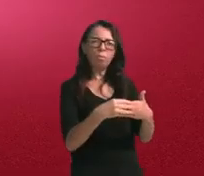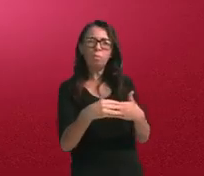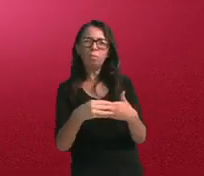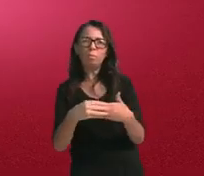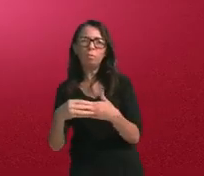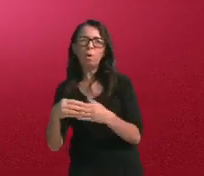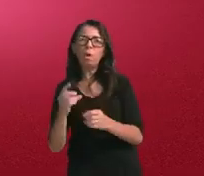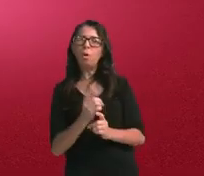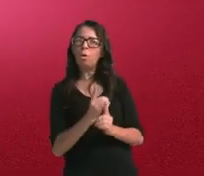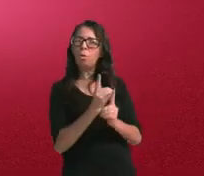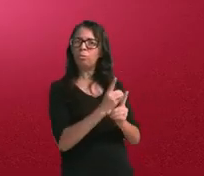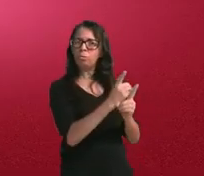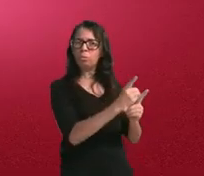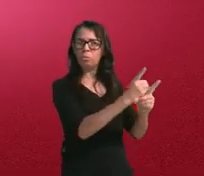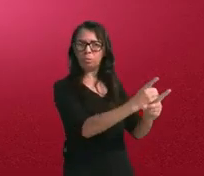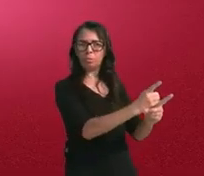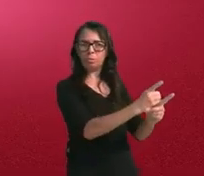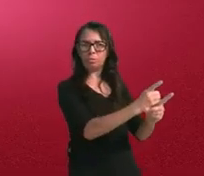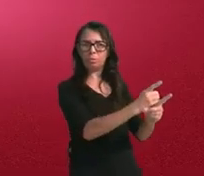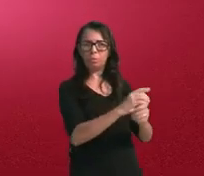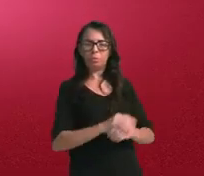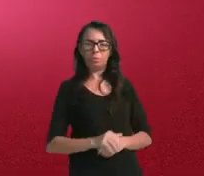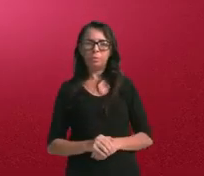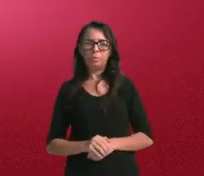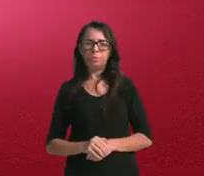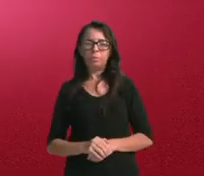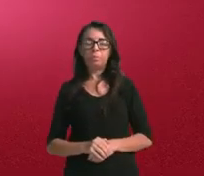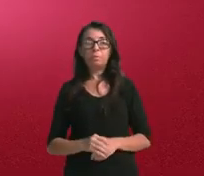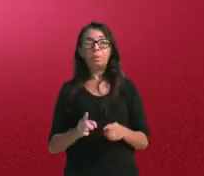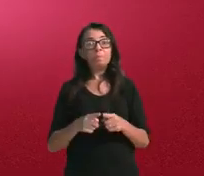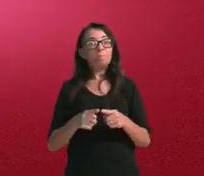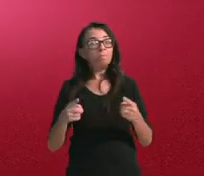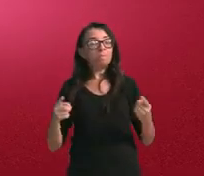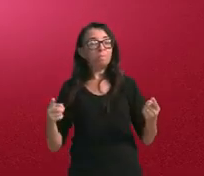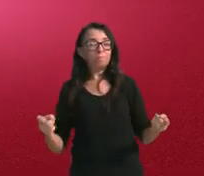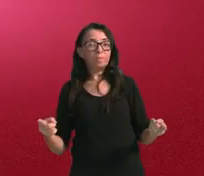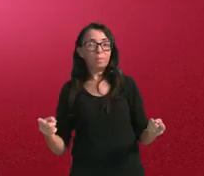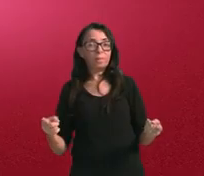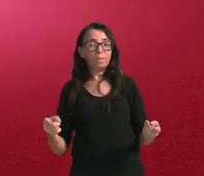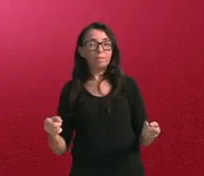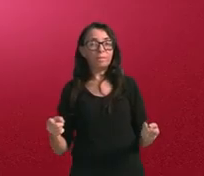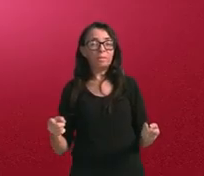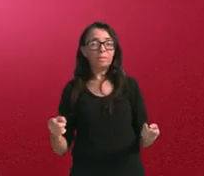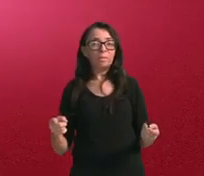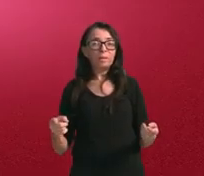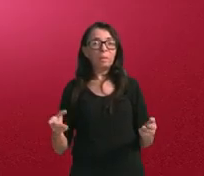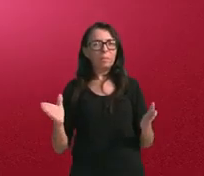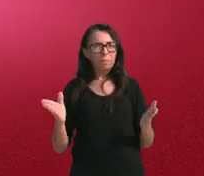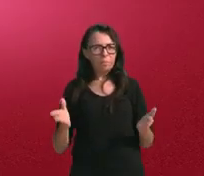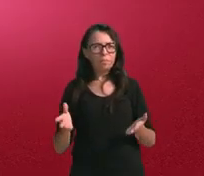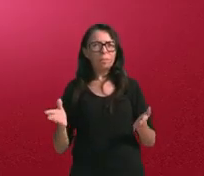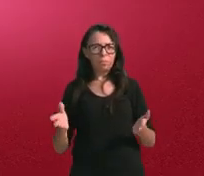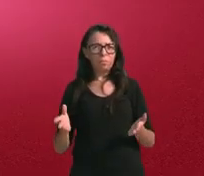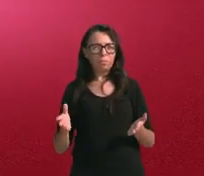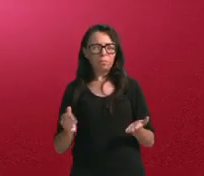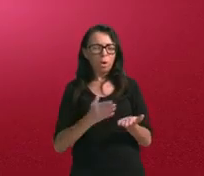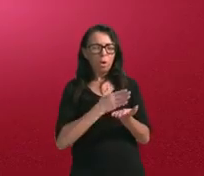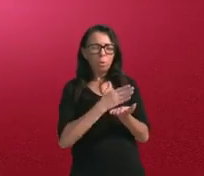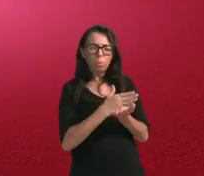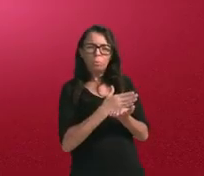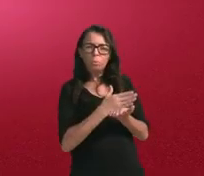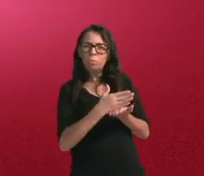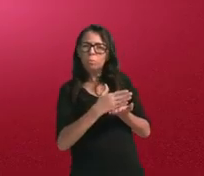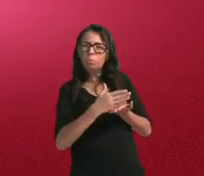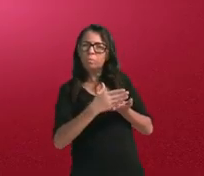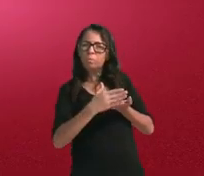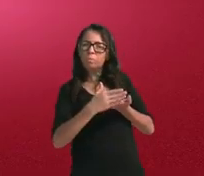tudo, eu gostaria de fazer uma oração, como sempre, que os irmãos possam estar, e ouvintes,